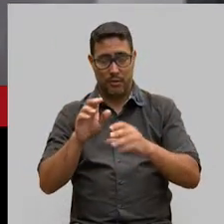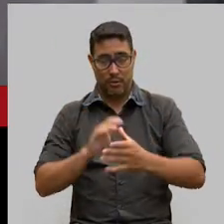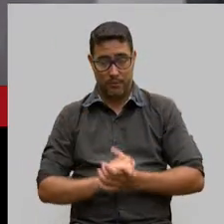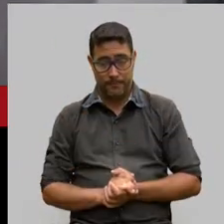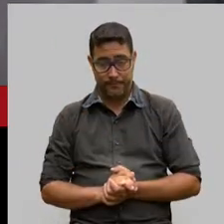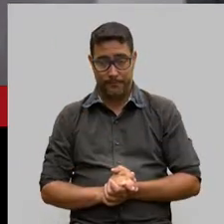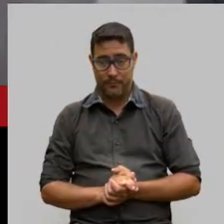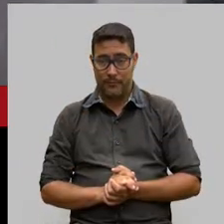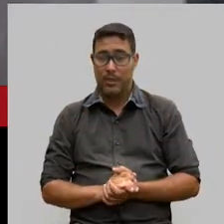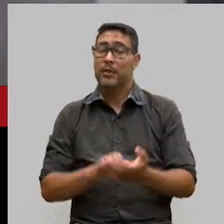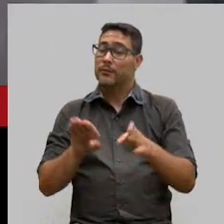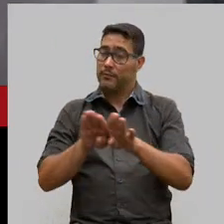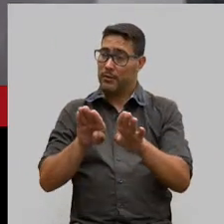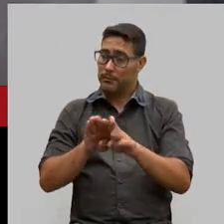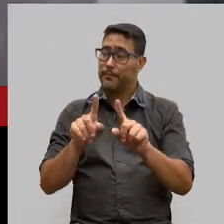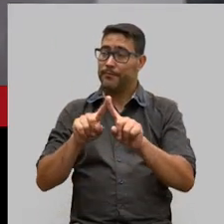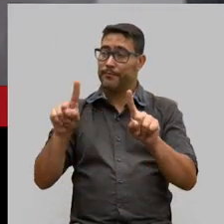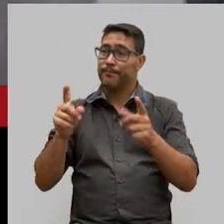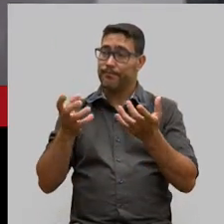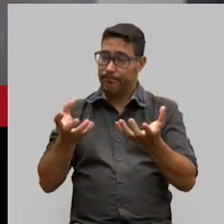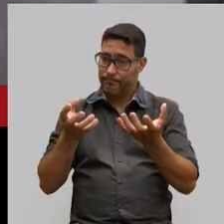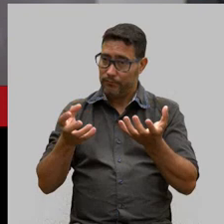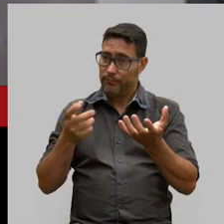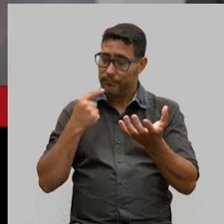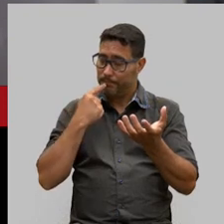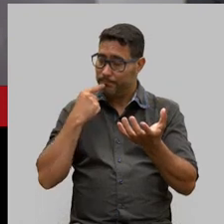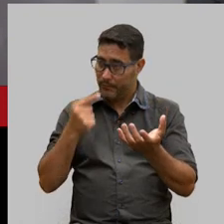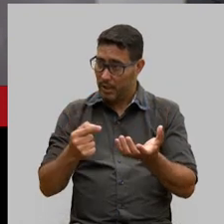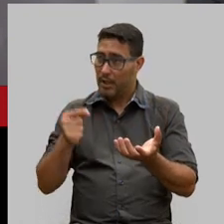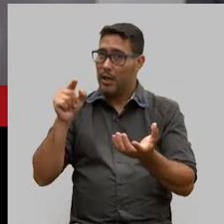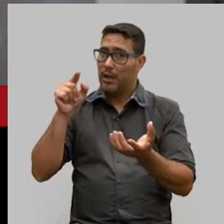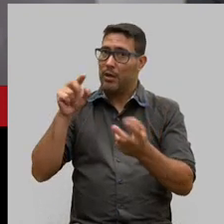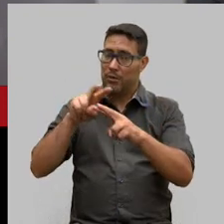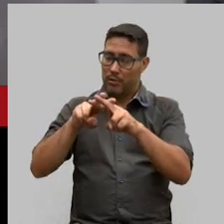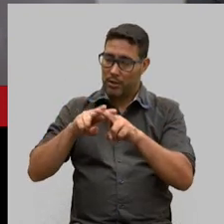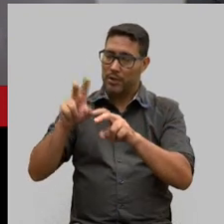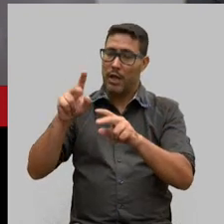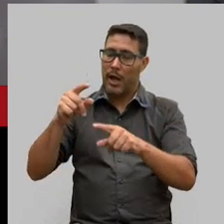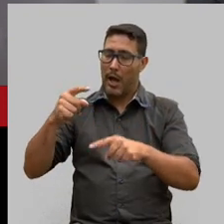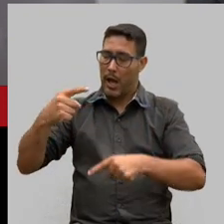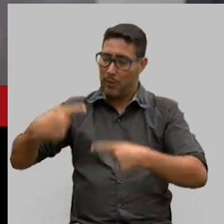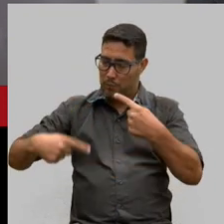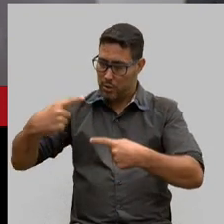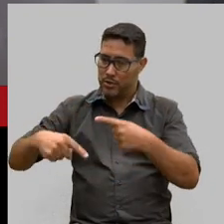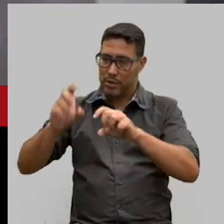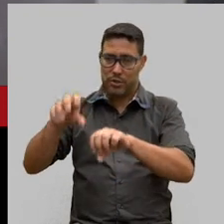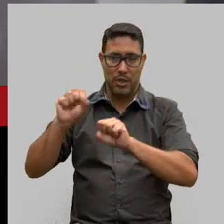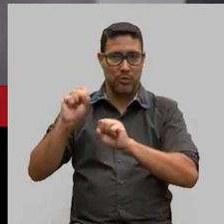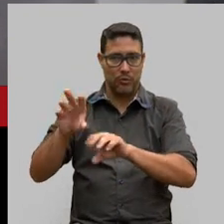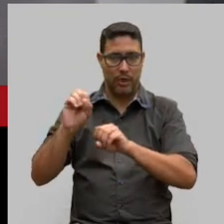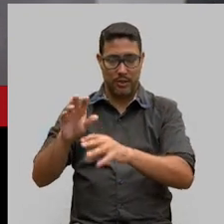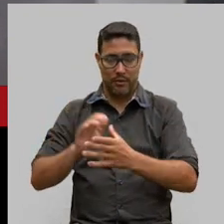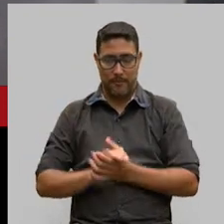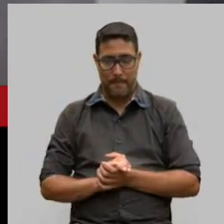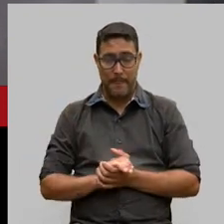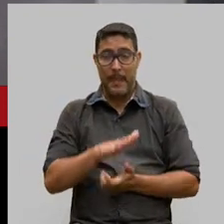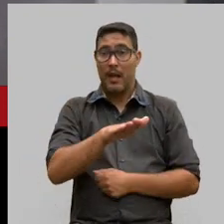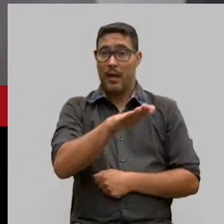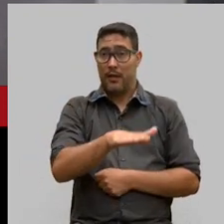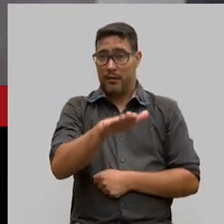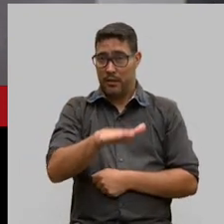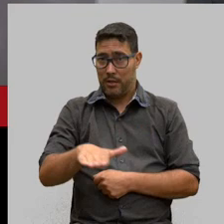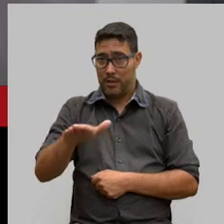chamar atenção paraa questão da política de educação gente porque as crianças que não estão